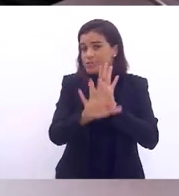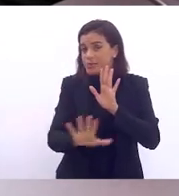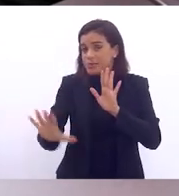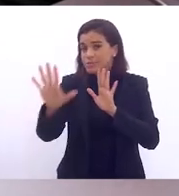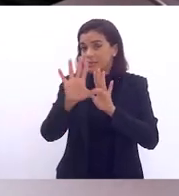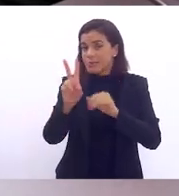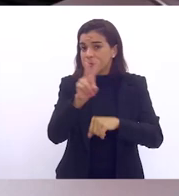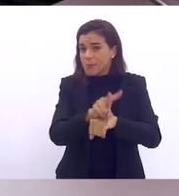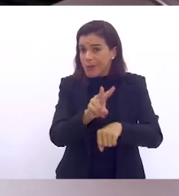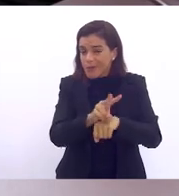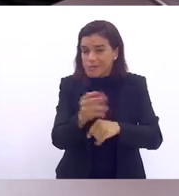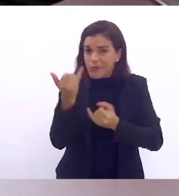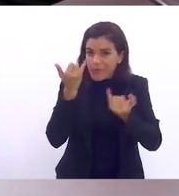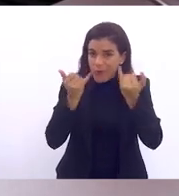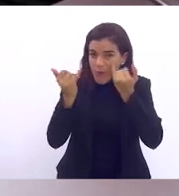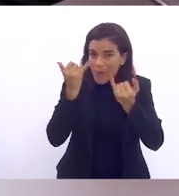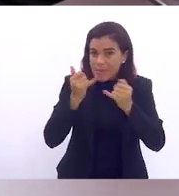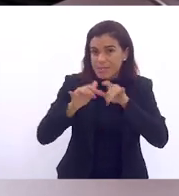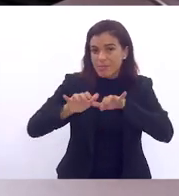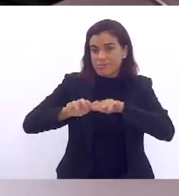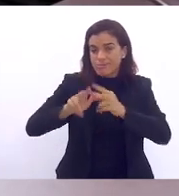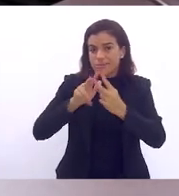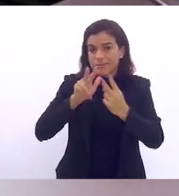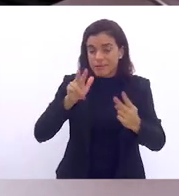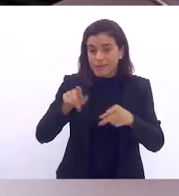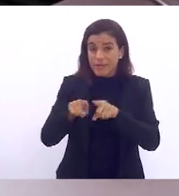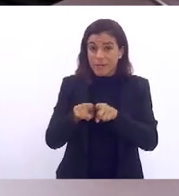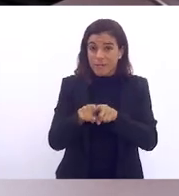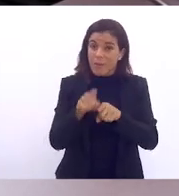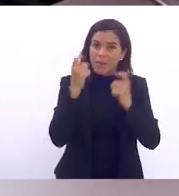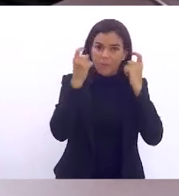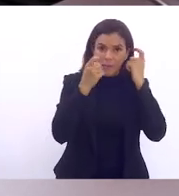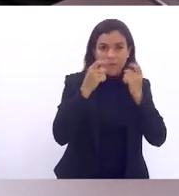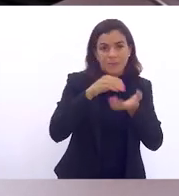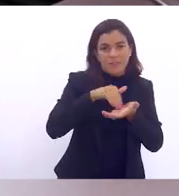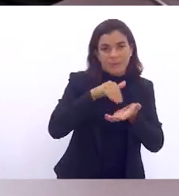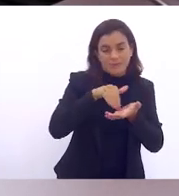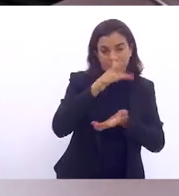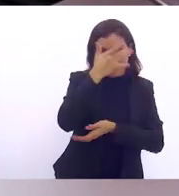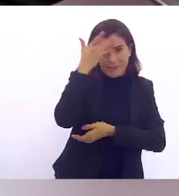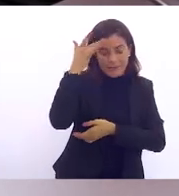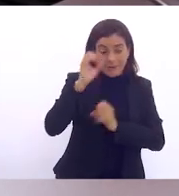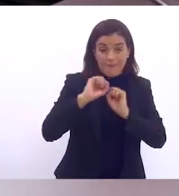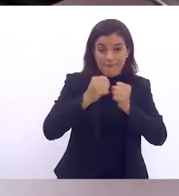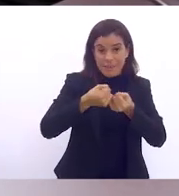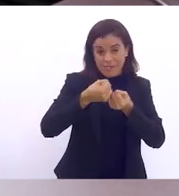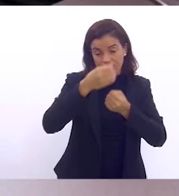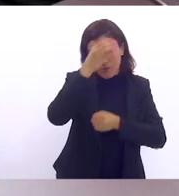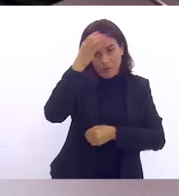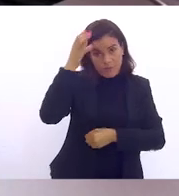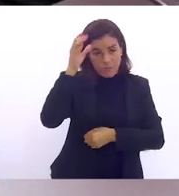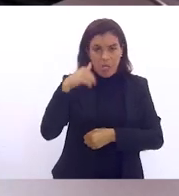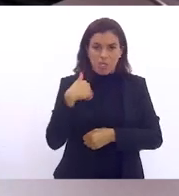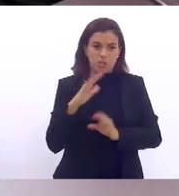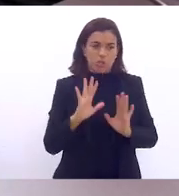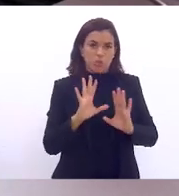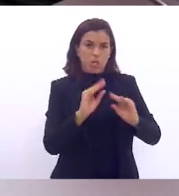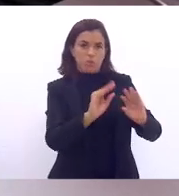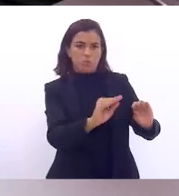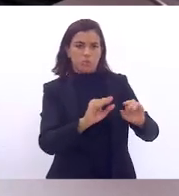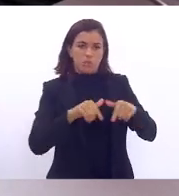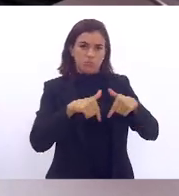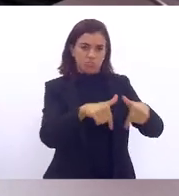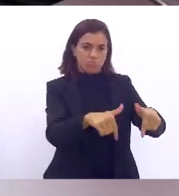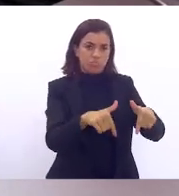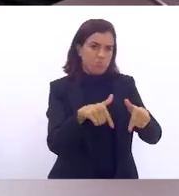Então tudo isso é uma preocupação também da secretaria de defesa do consumidor mas nós não estamos aqui querendo antagonizar a empresa ou